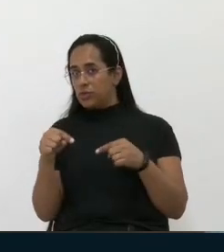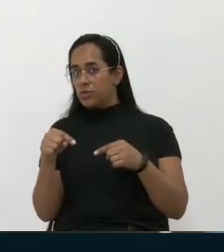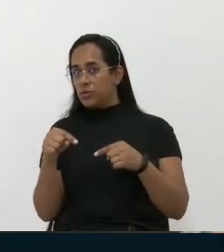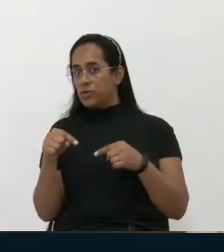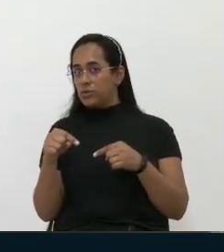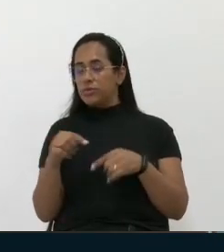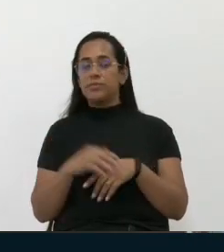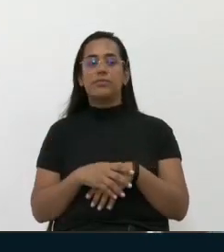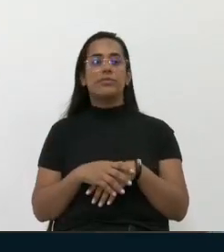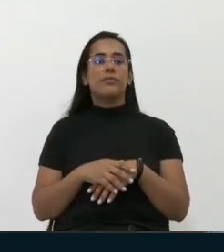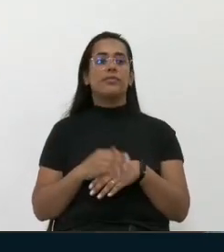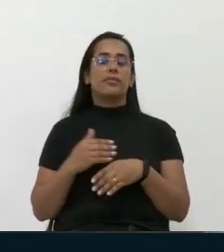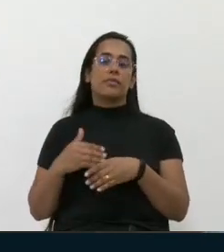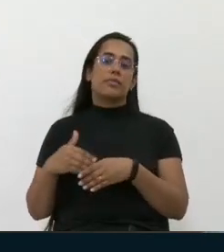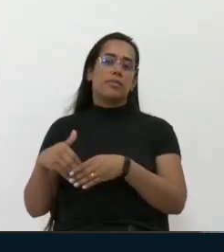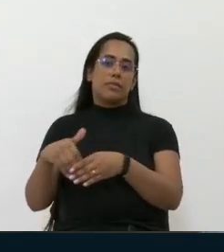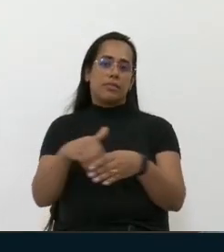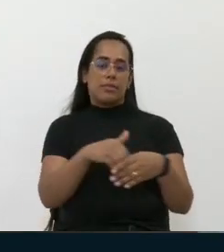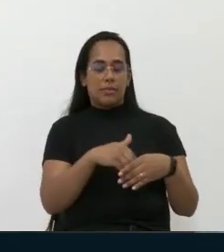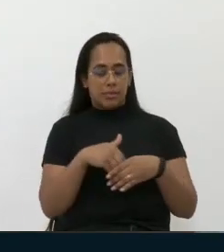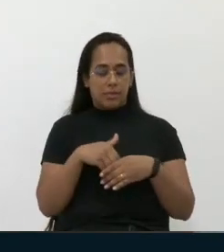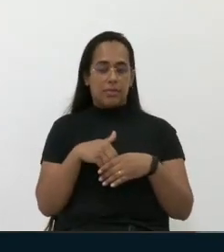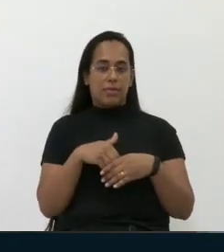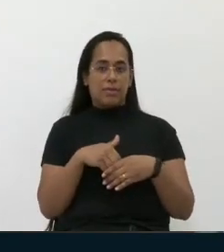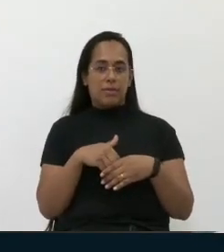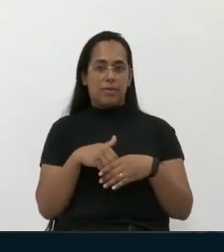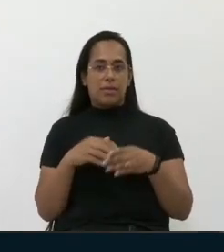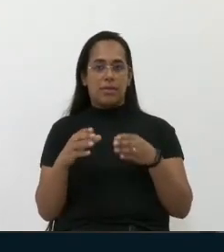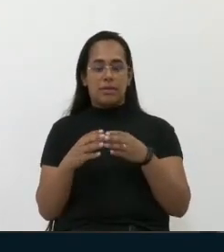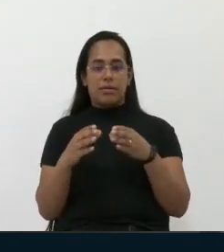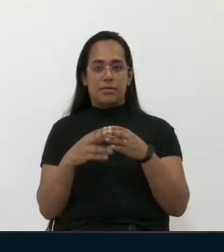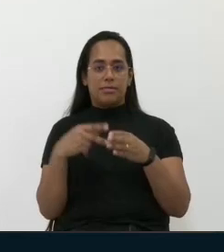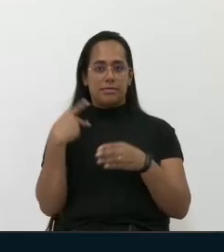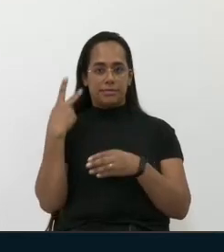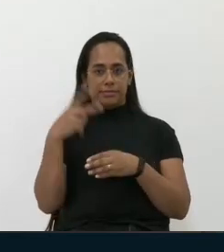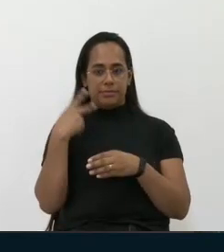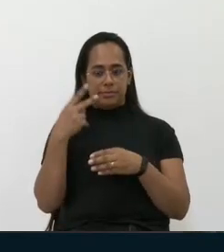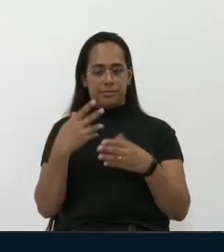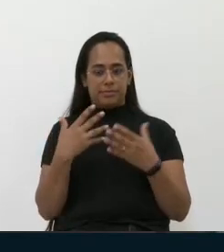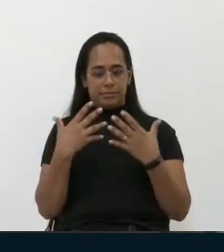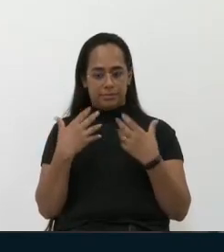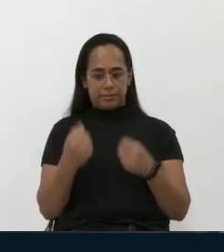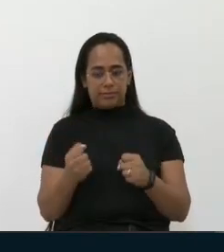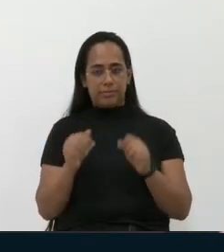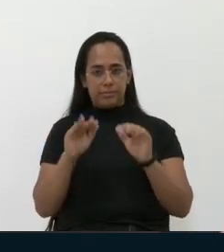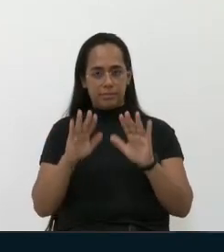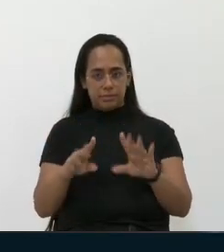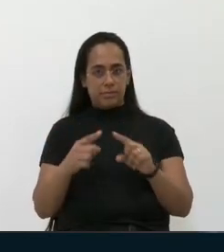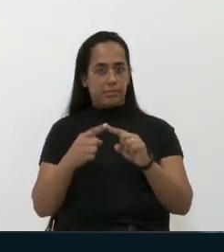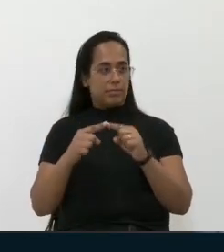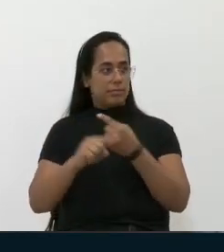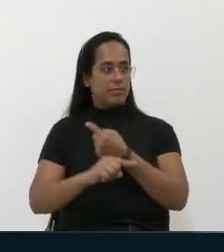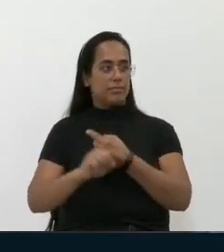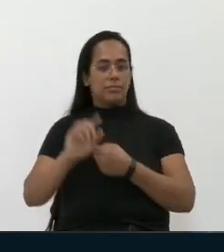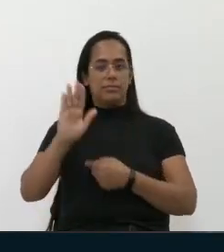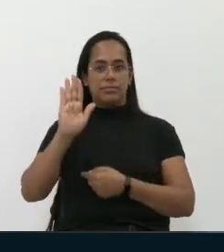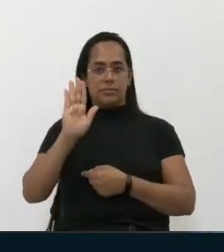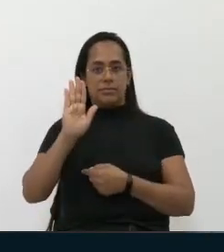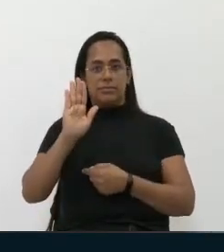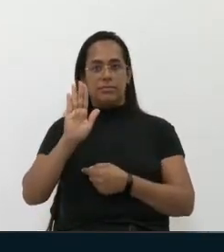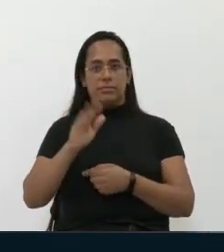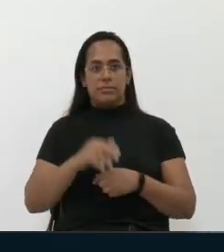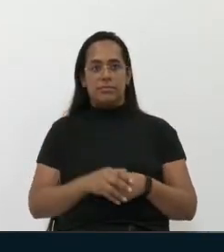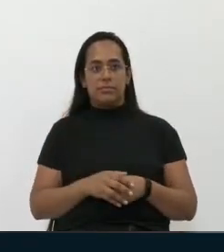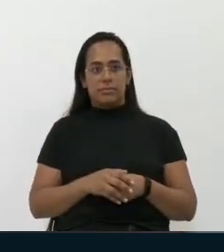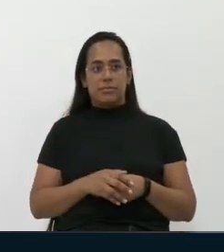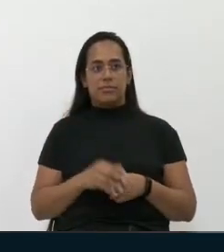Em votação. Os vereadores favoráveis permaneçam como estão e os contrários se manifestem.